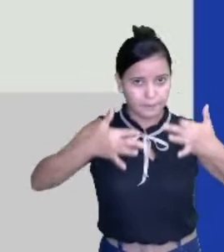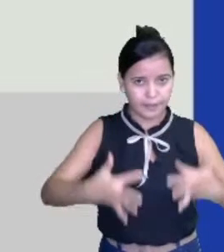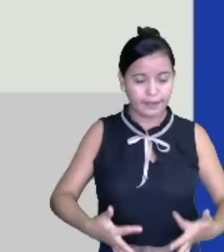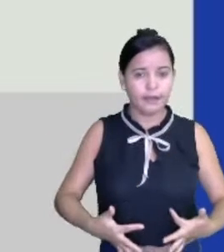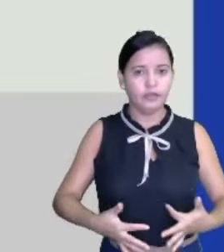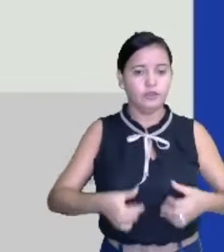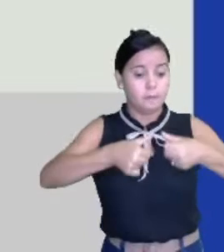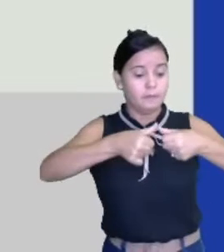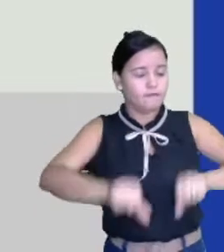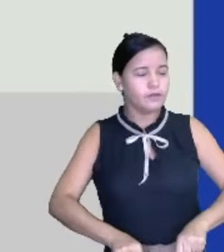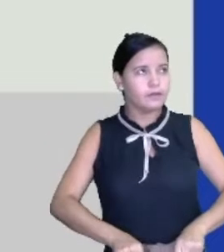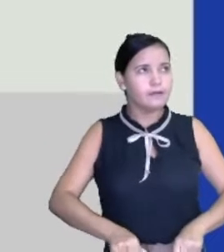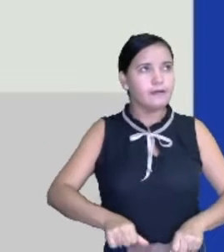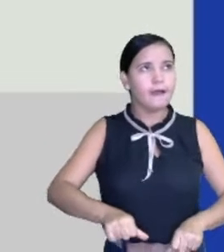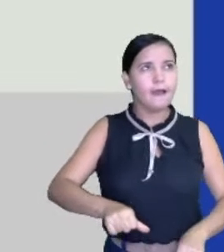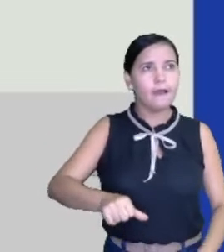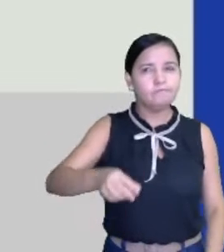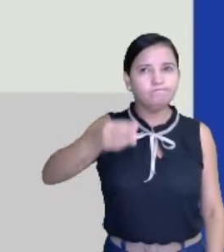gente ficar bem